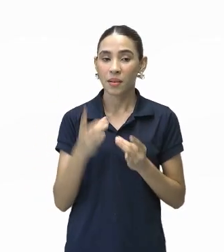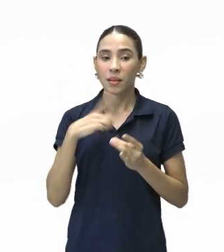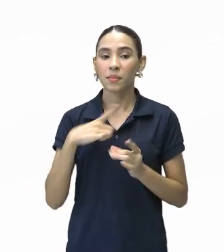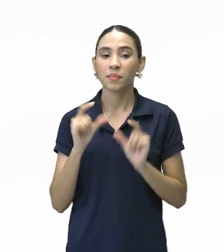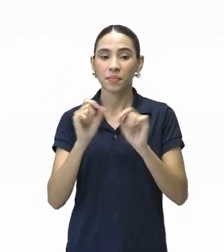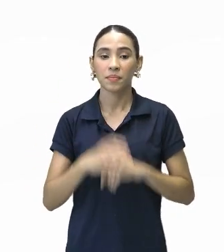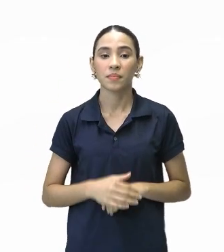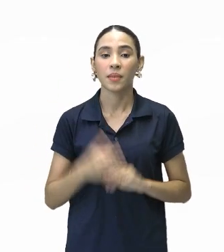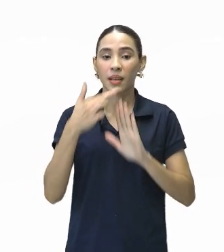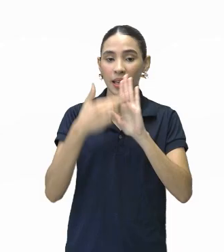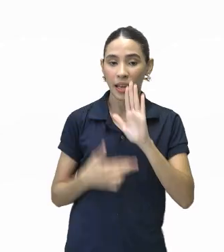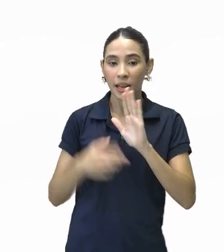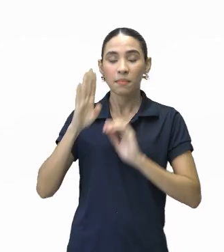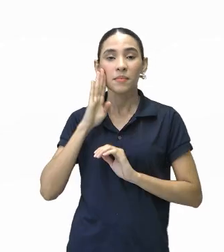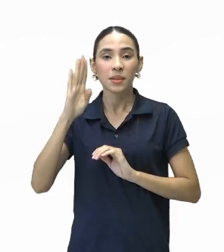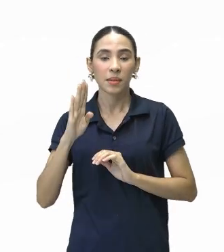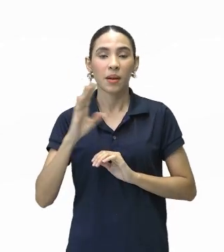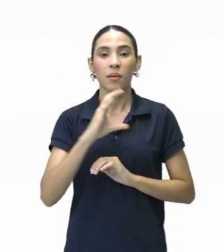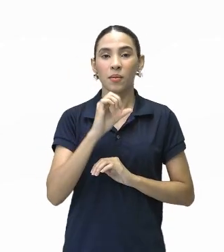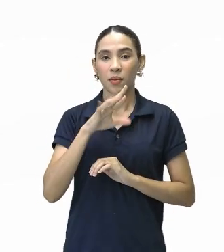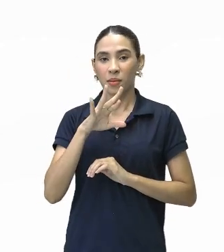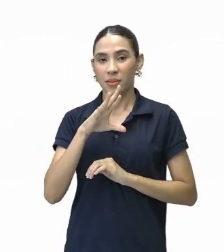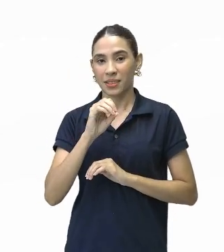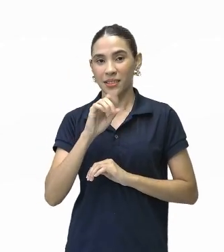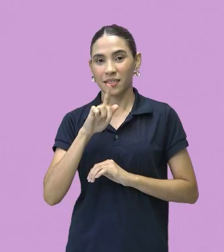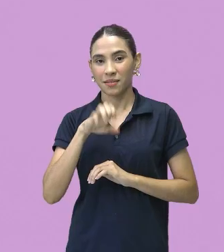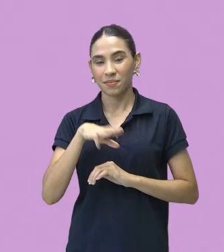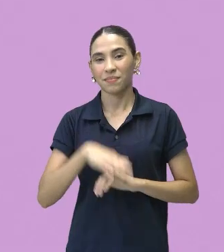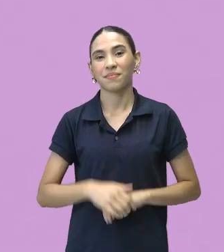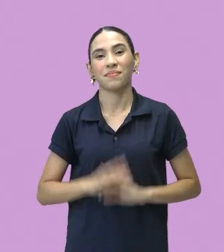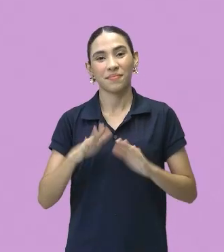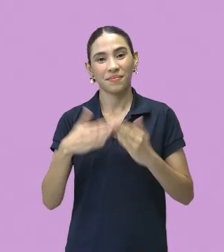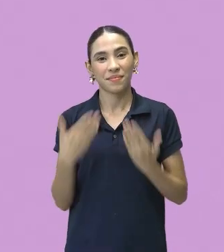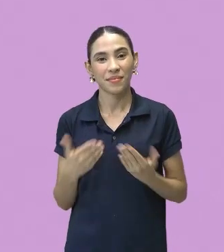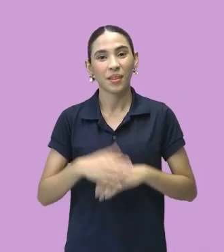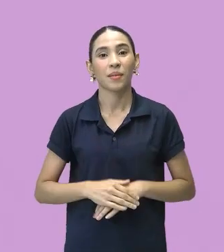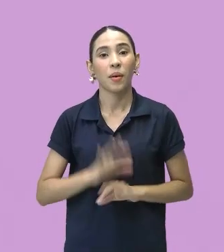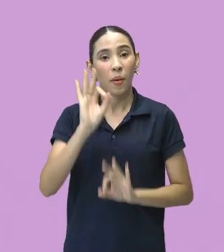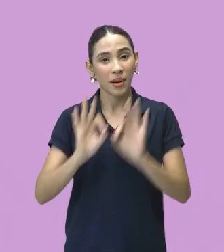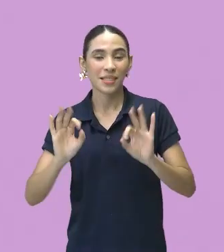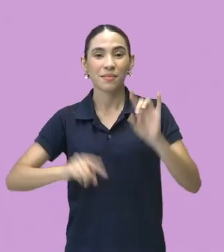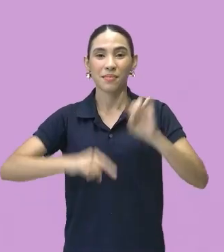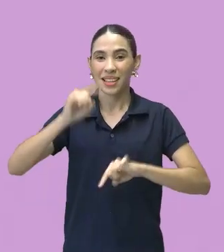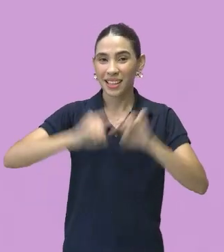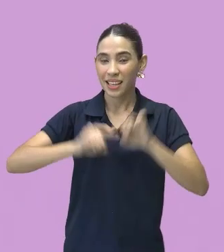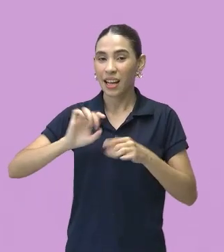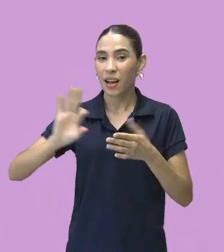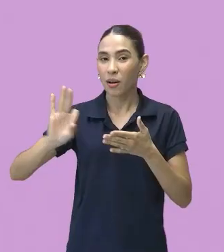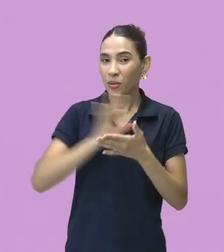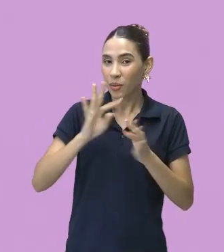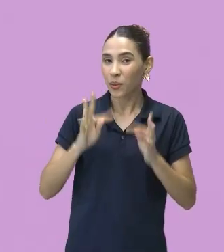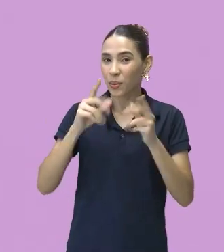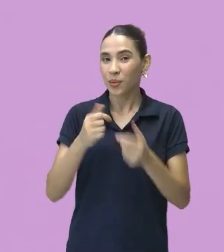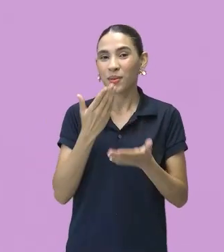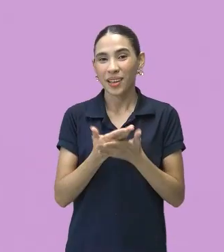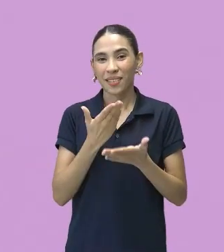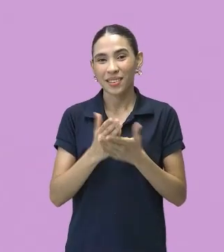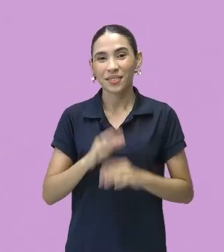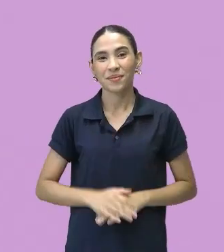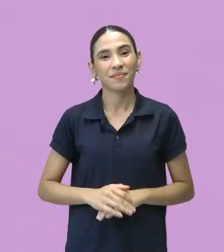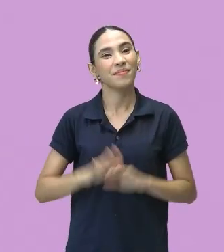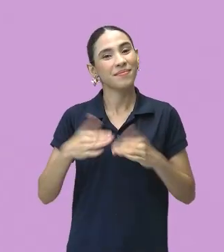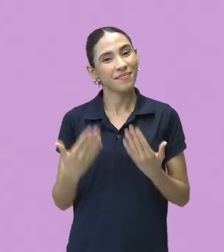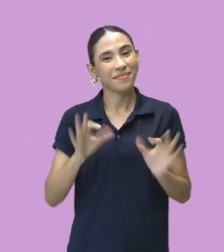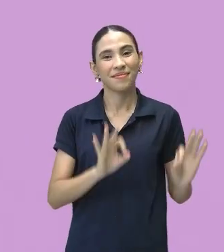detalhamento, princípio fundamental da contagem. Então, organize seu material, anote tudo na nossa aula e,